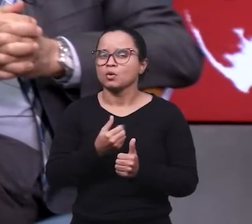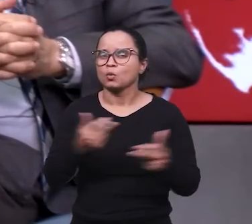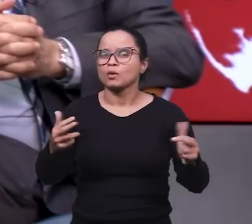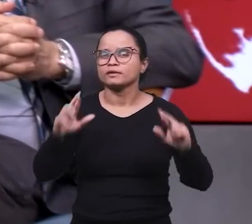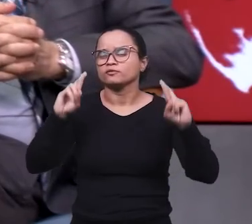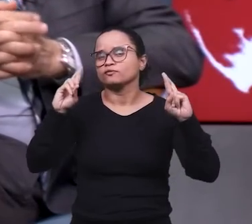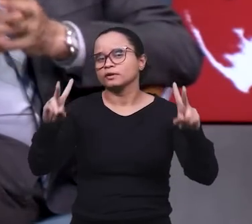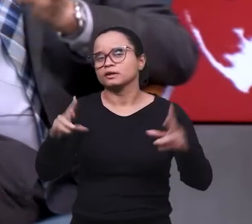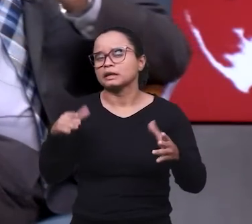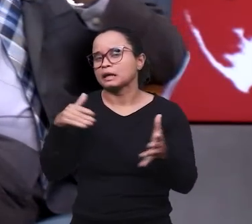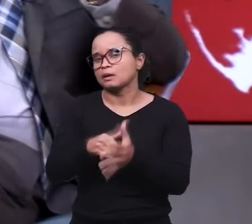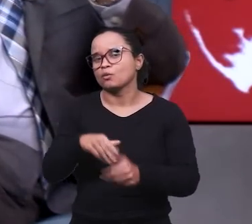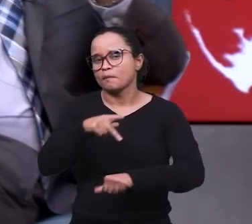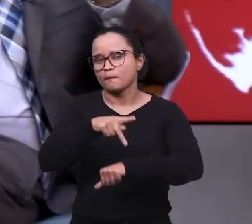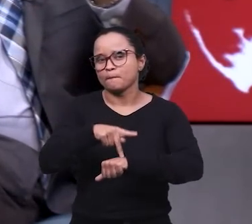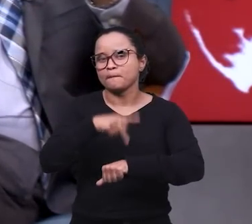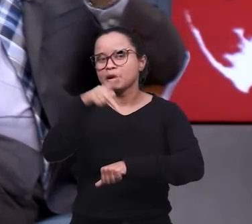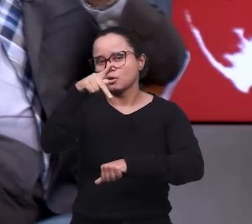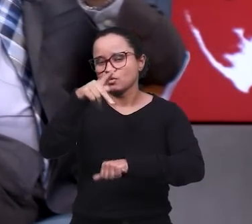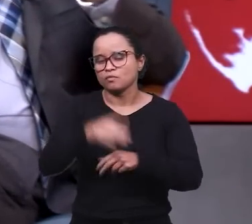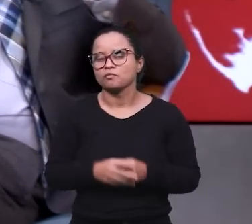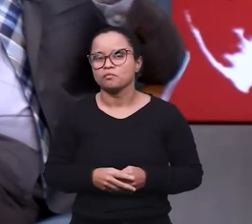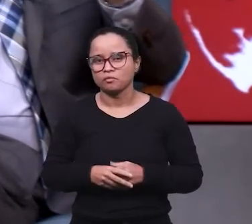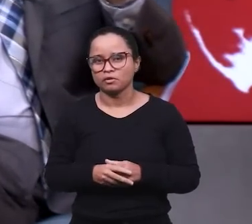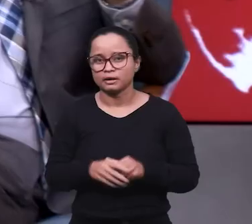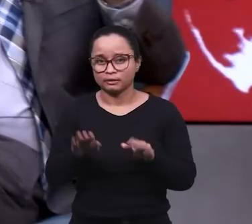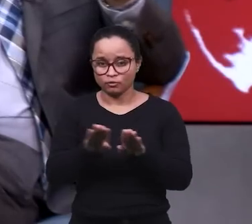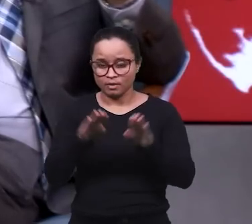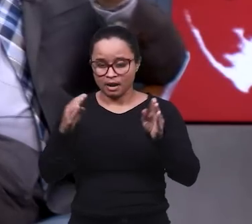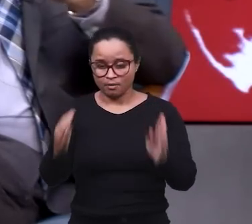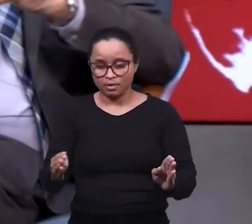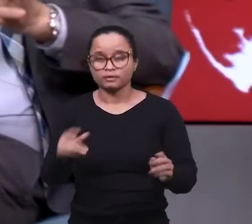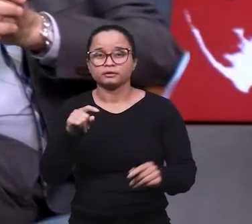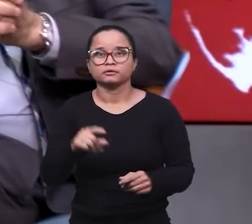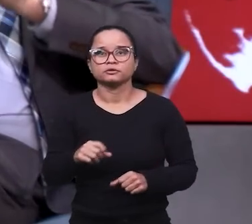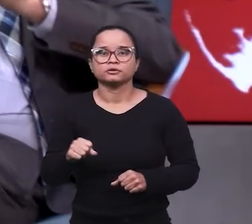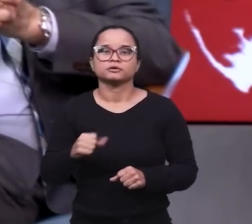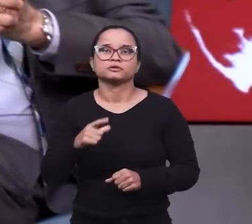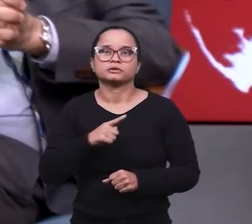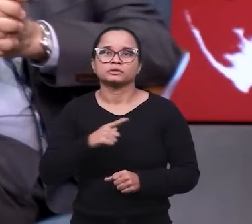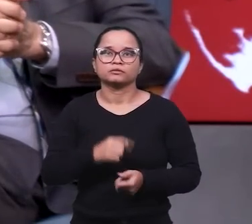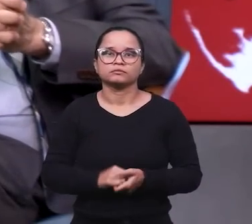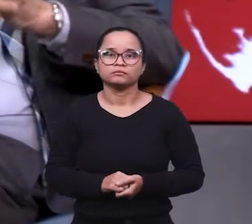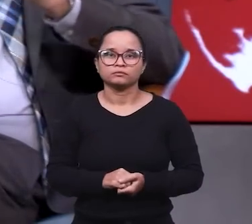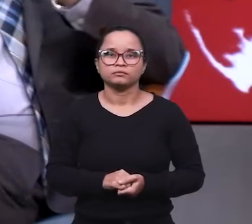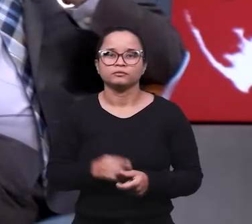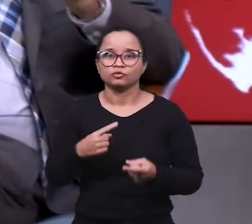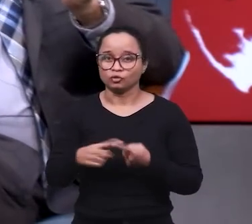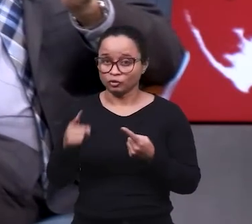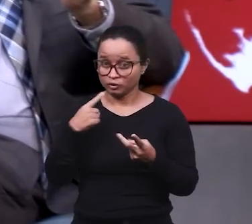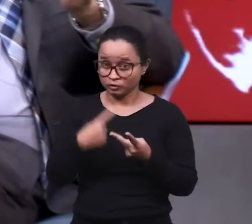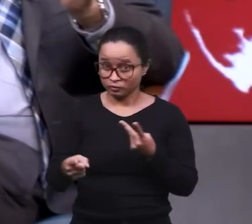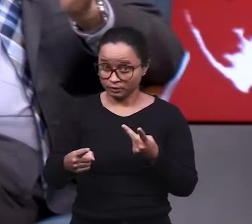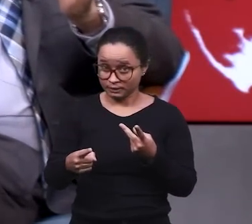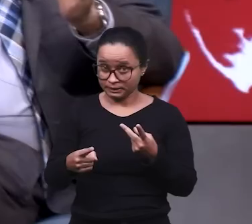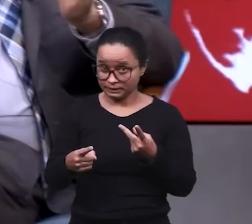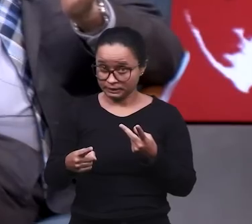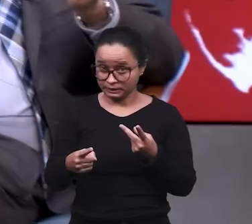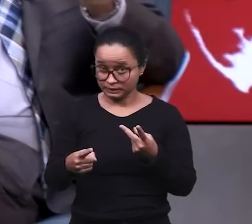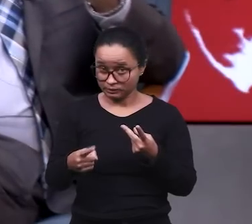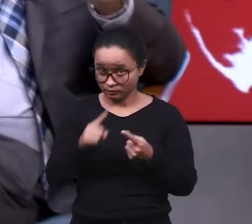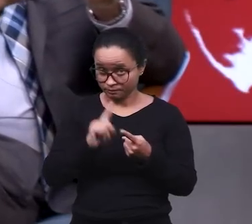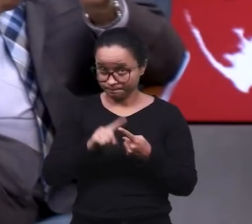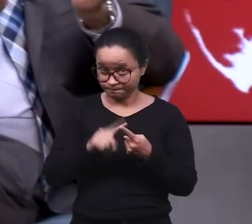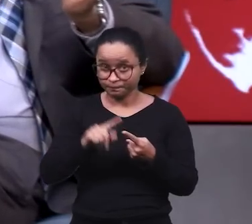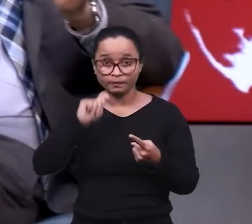diferente. Naquela última Páscoa, sobre a mesa estava 2 elementos,